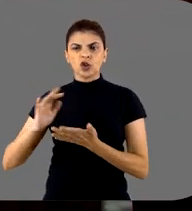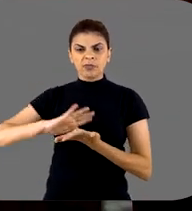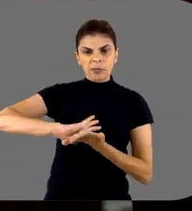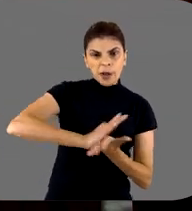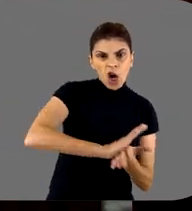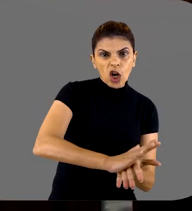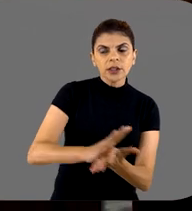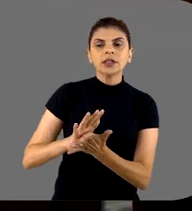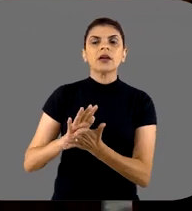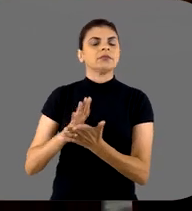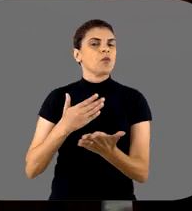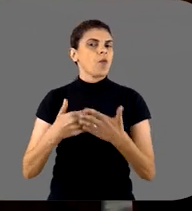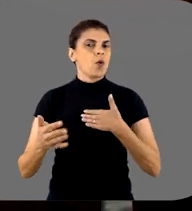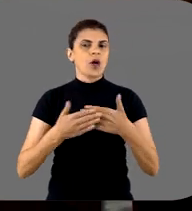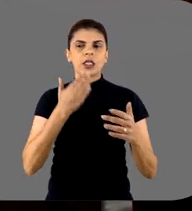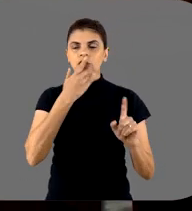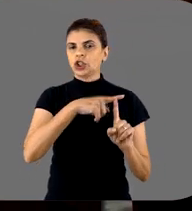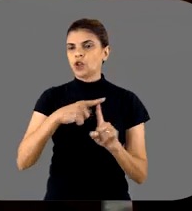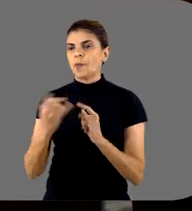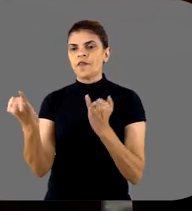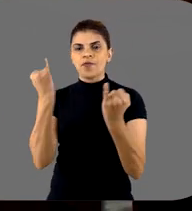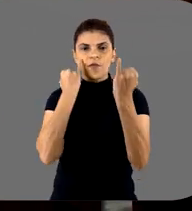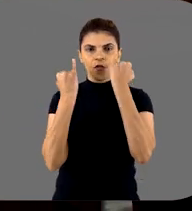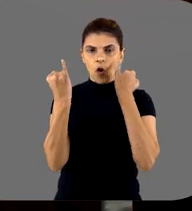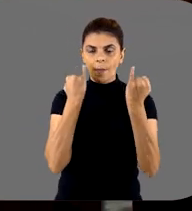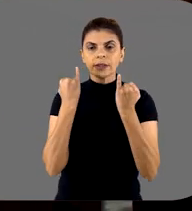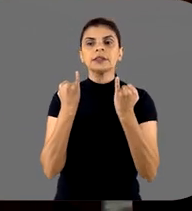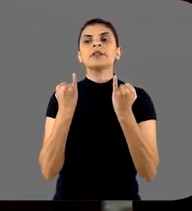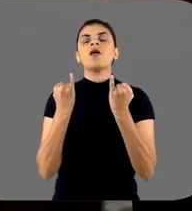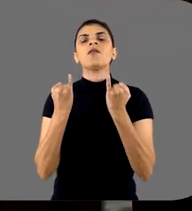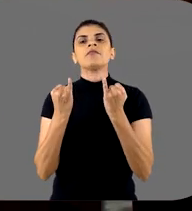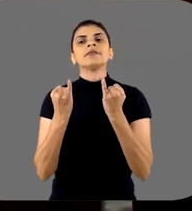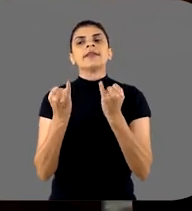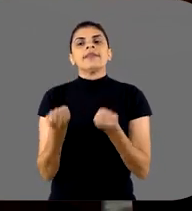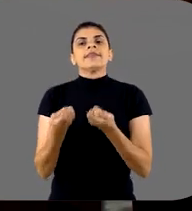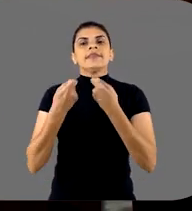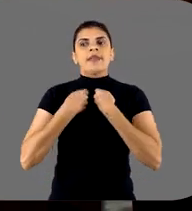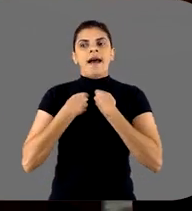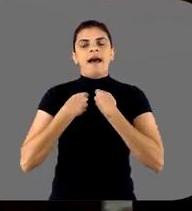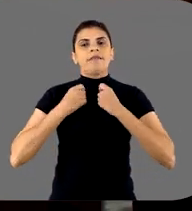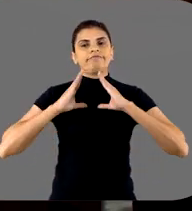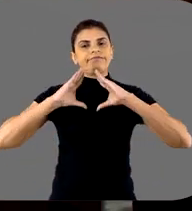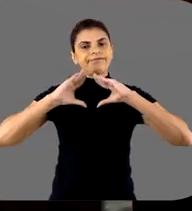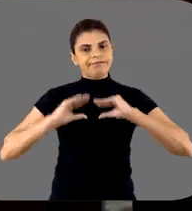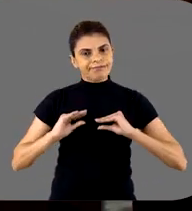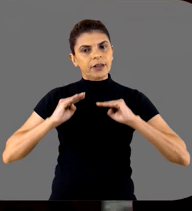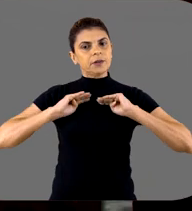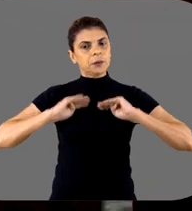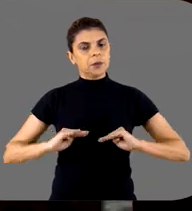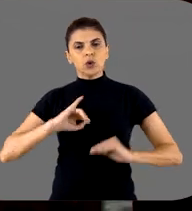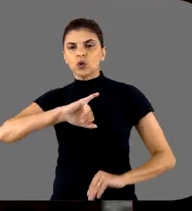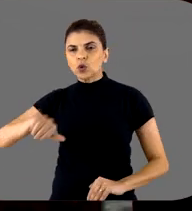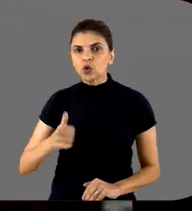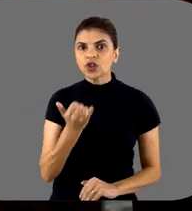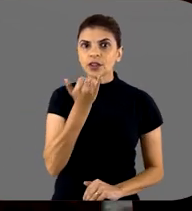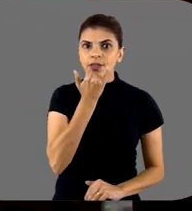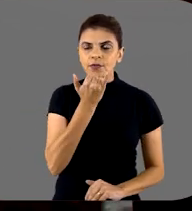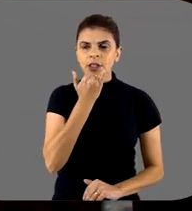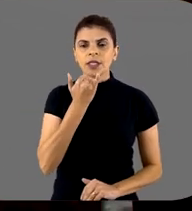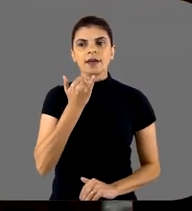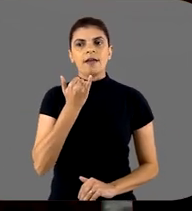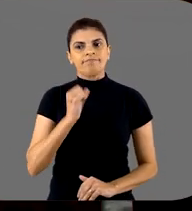nosso preconceito, todas as informações que conseguimos achar que confortam nossa raiva, que